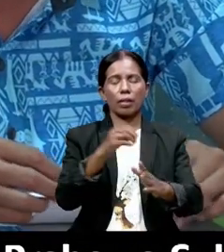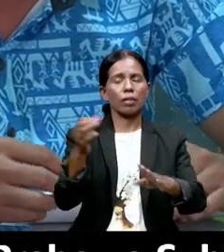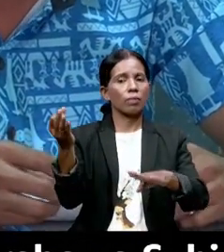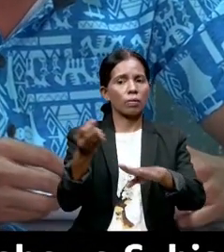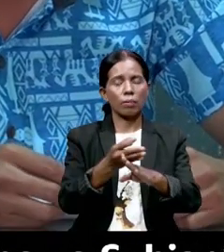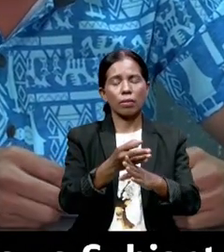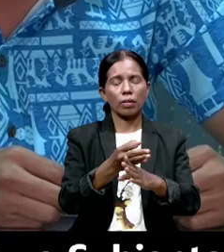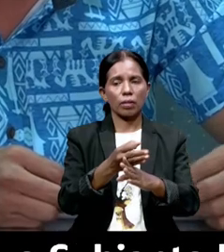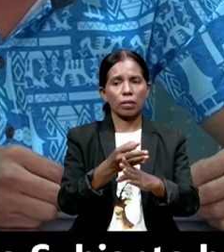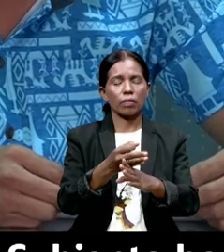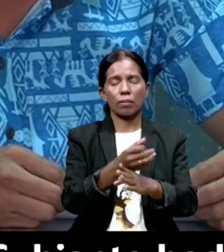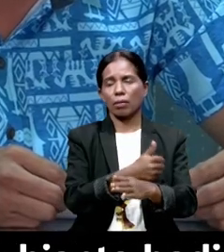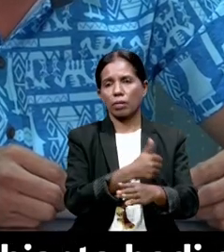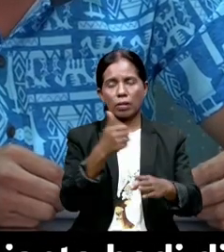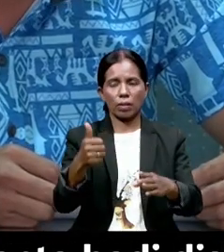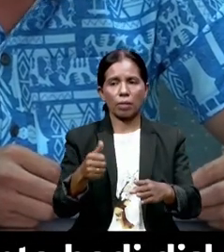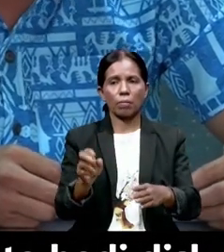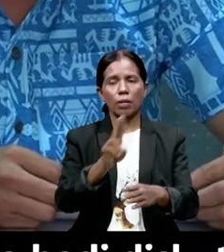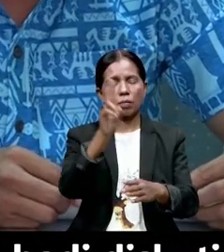Maca, ele usa dados